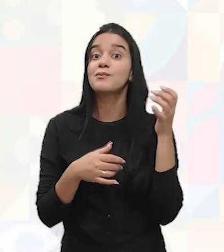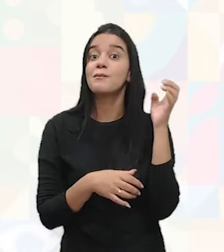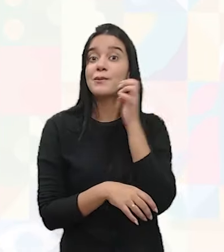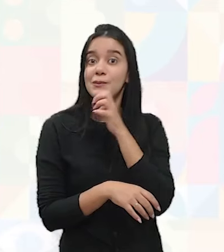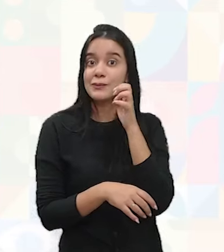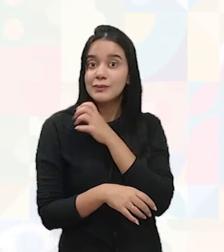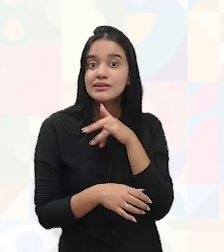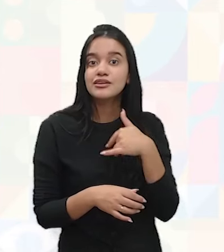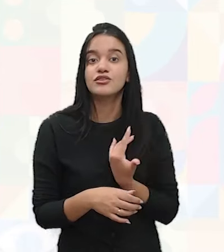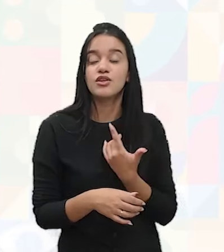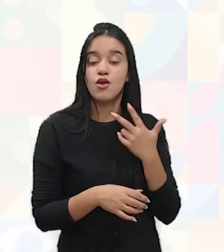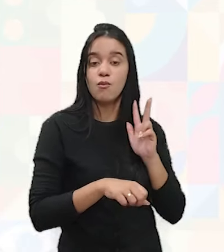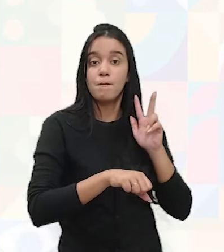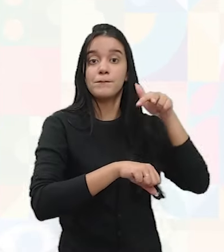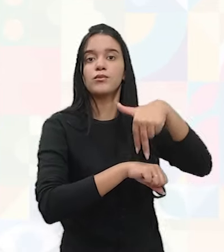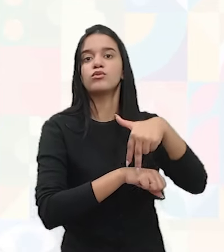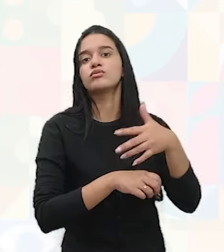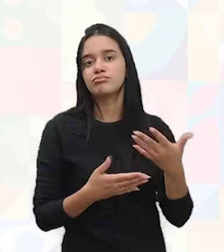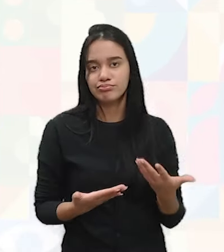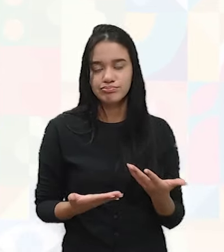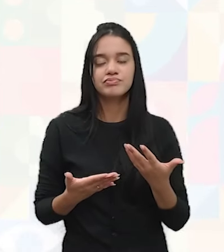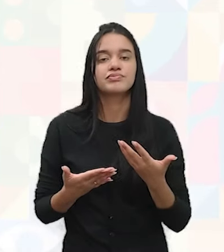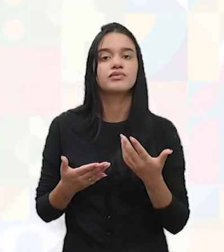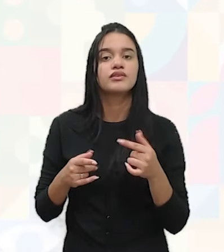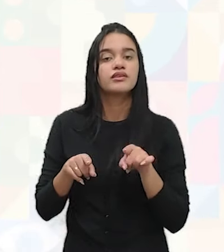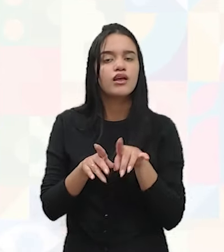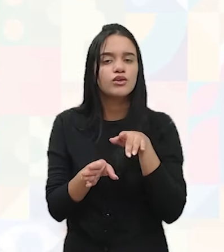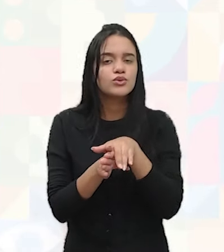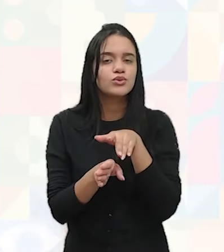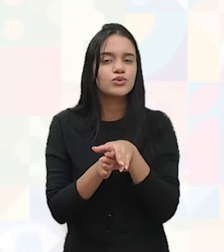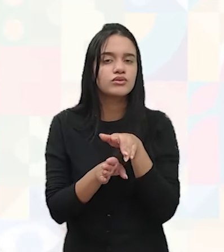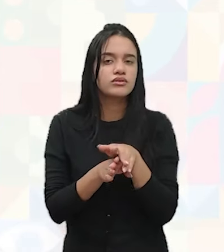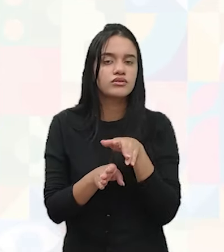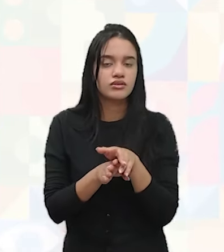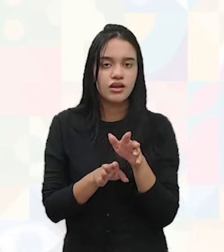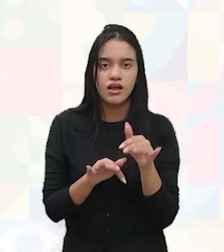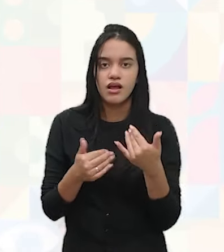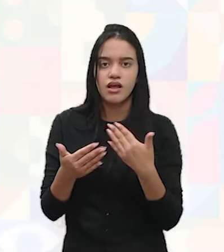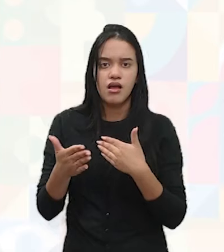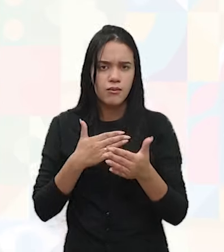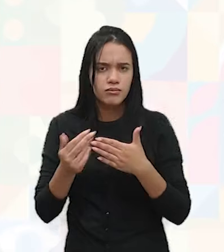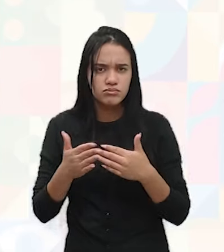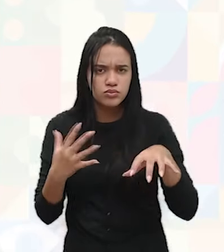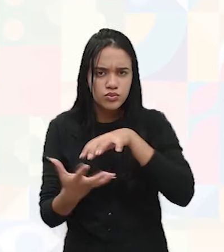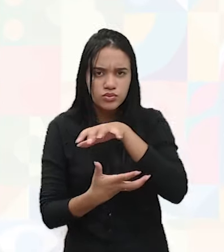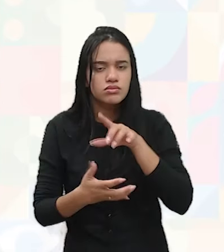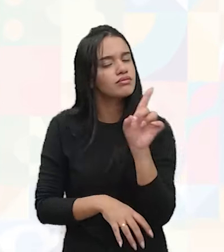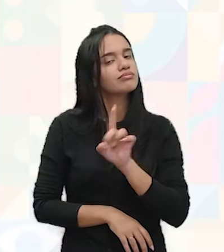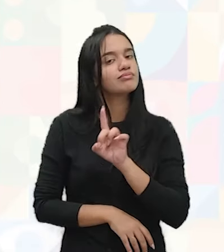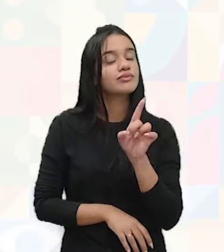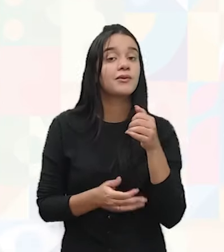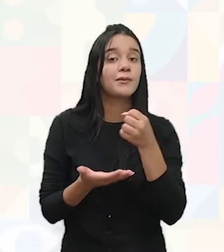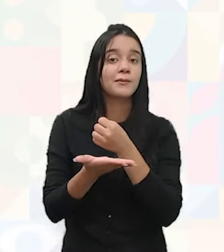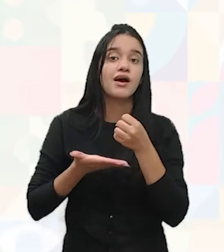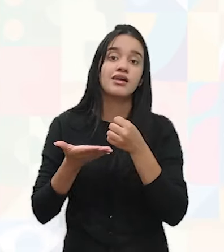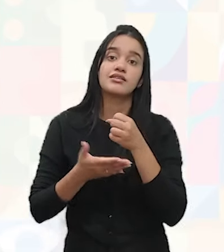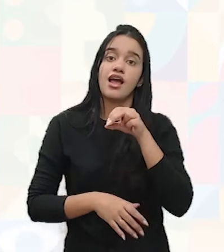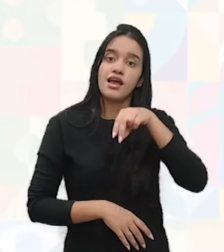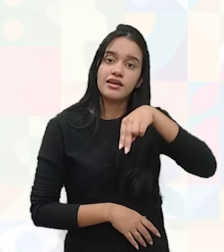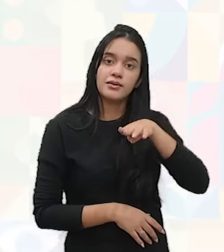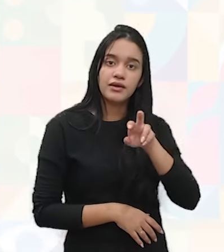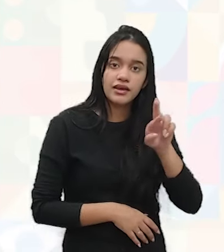planta para ter acesso ao extintor Então essa indicação não é aleatória também é com base na NBR tá para